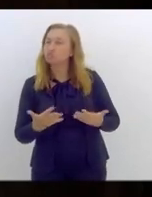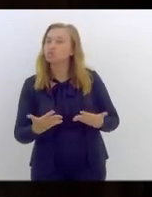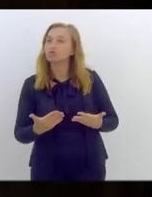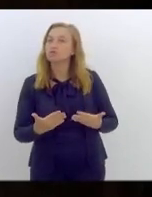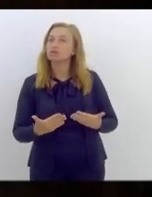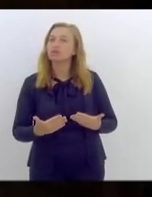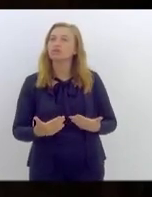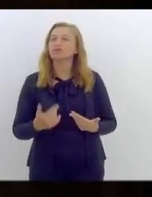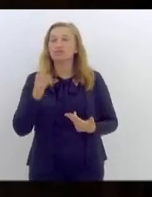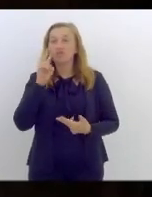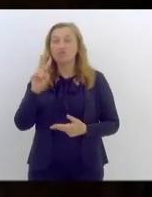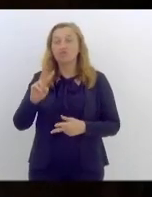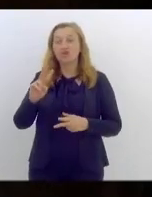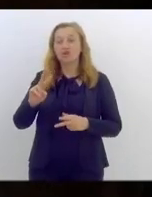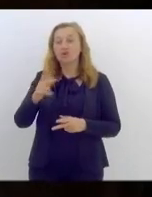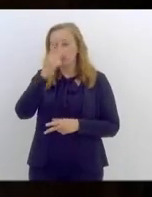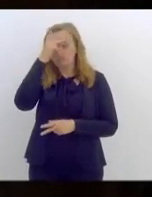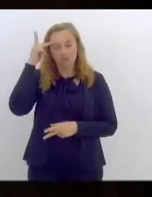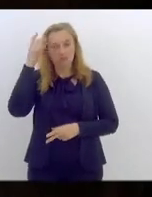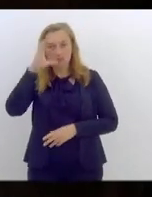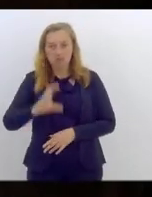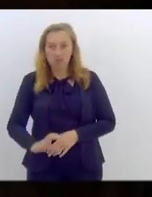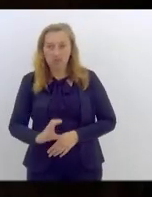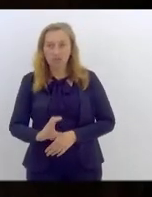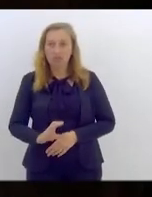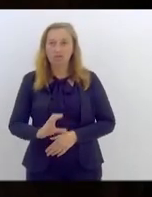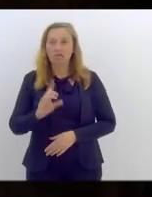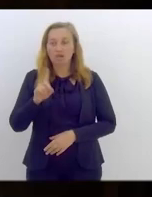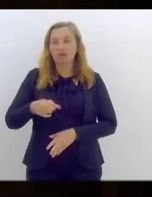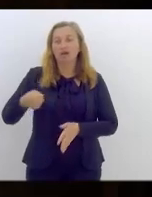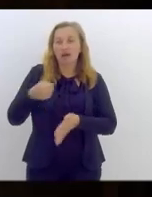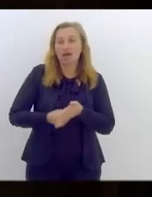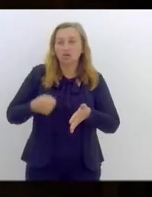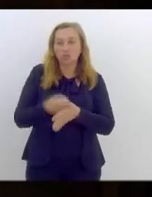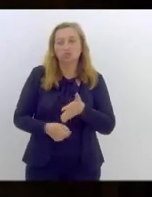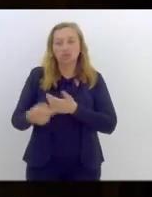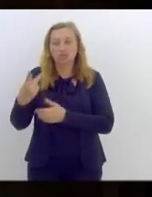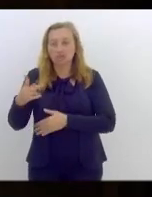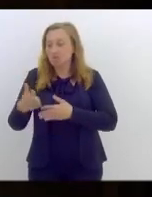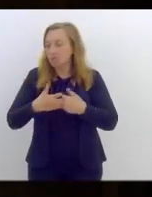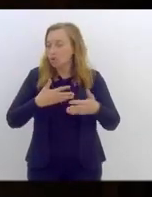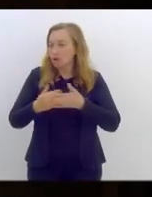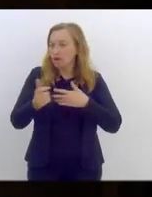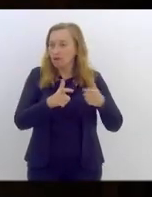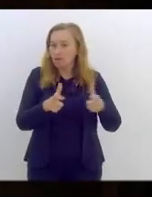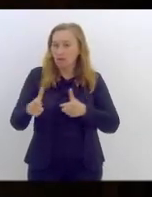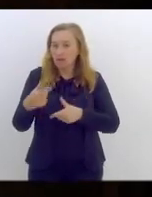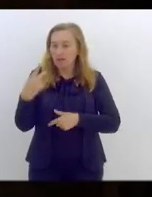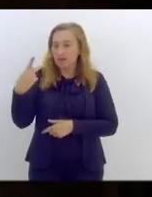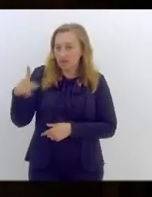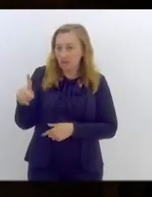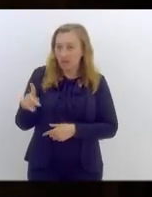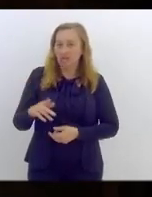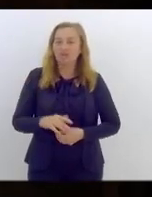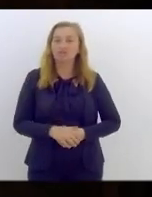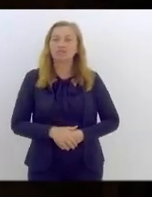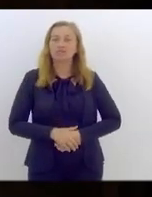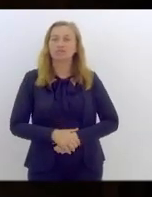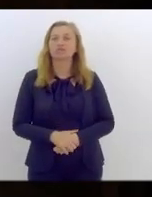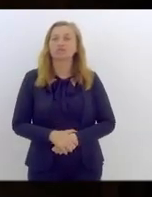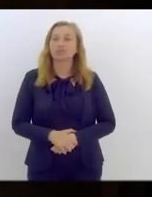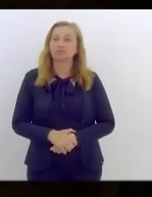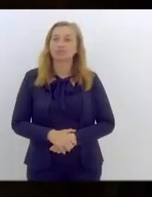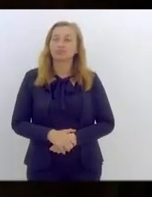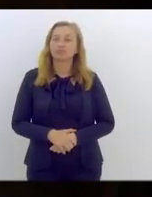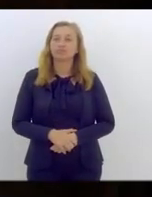de se ver como gente, como cidadão. Essa foi a sua luta. Em qualquer lugar que ele estivesse, em qualquer espaço que